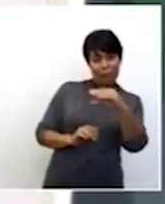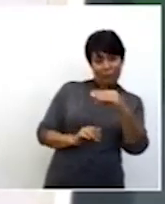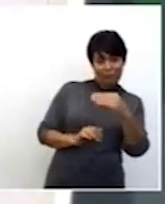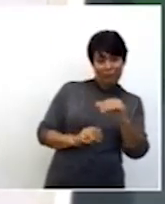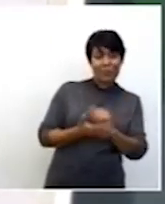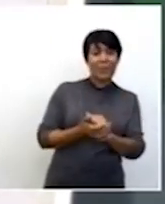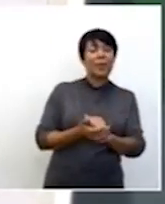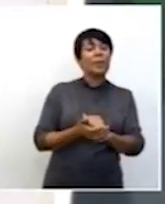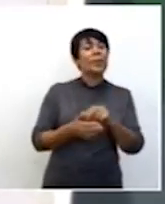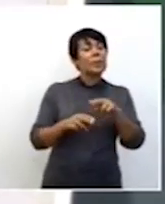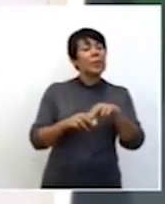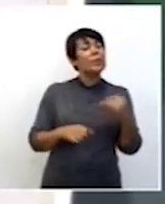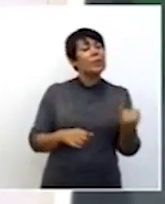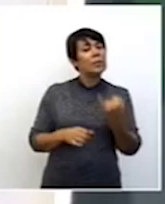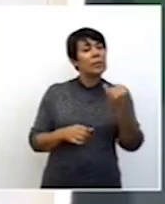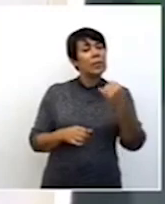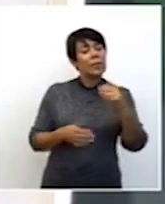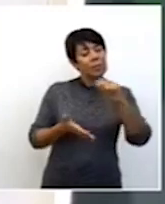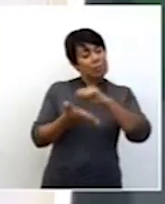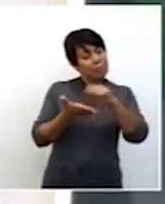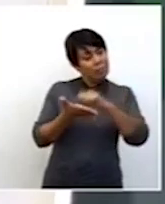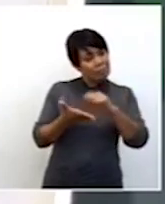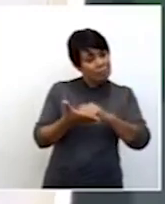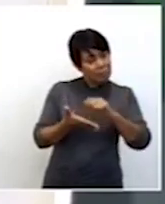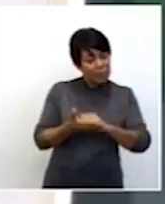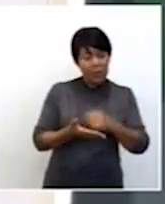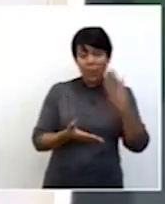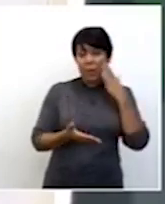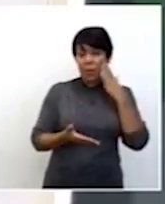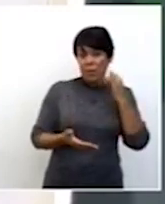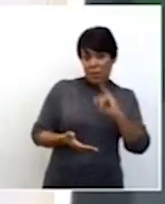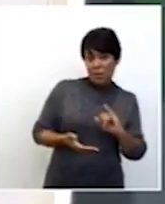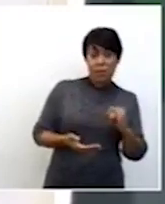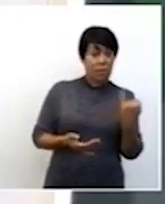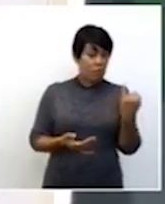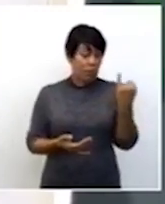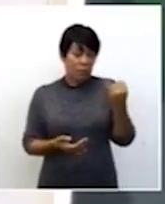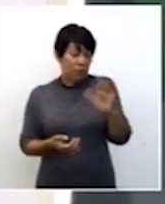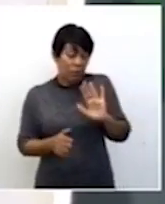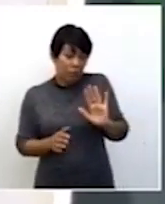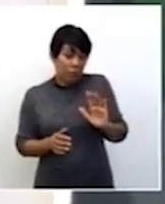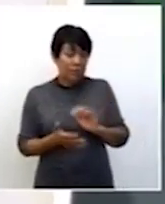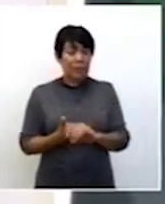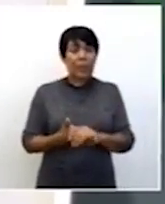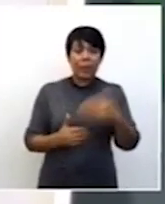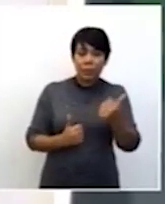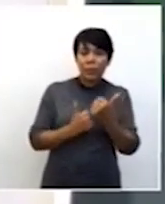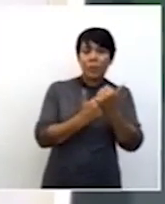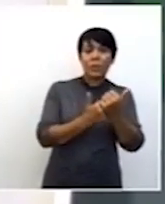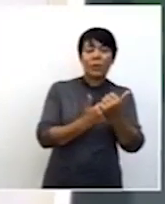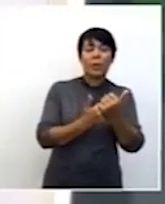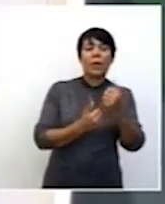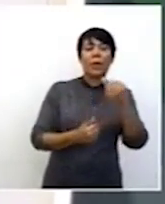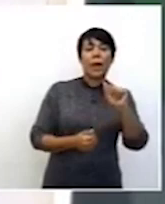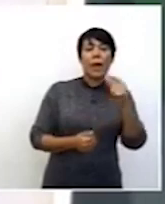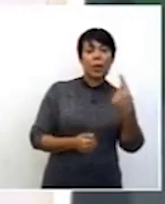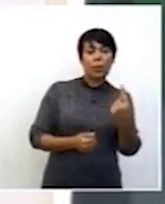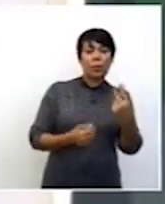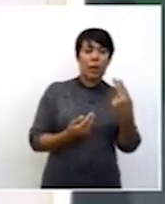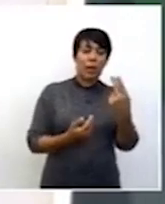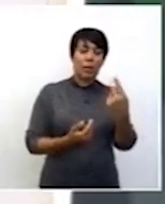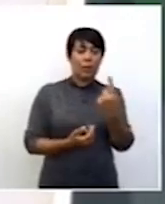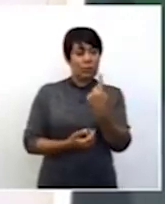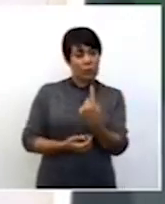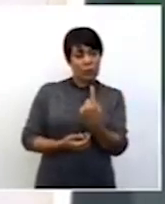importante vocês listarem os termos para ver se é importante ou não. Então, o que que eu faço? Substituo. A1 é 1.